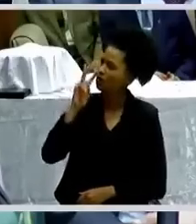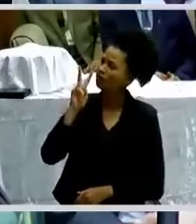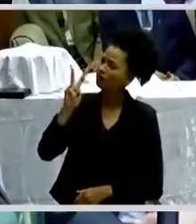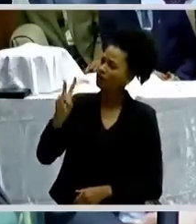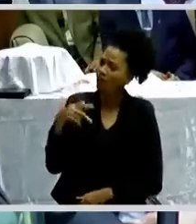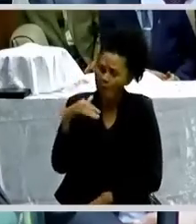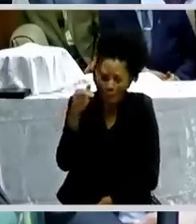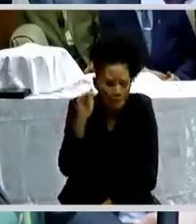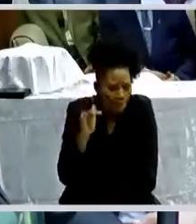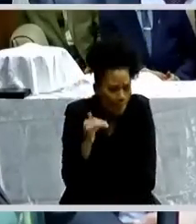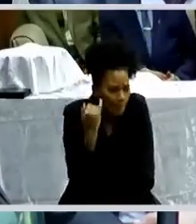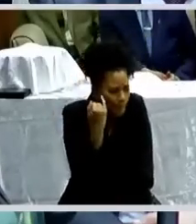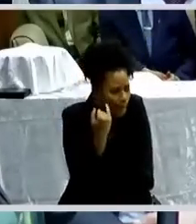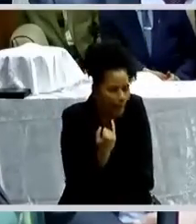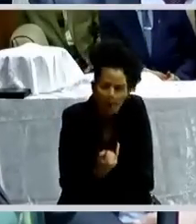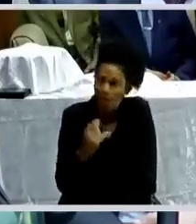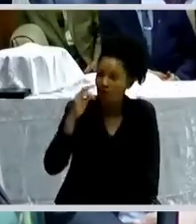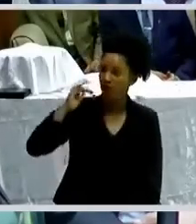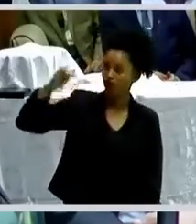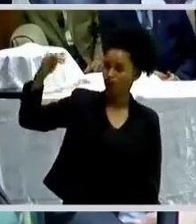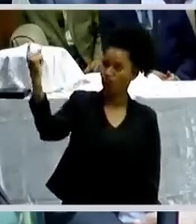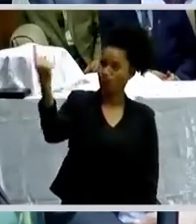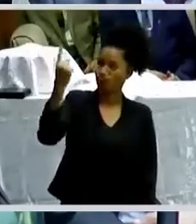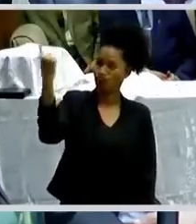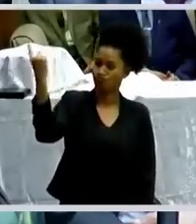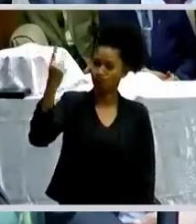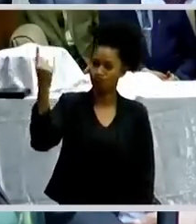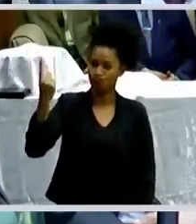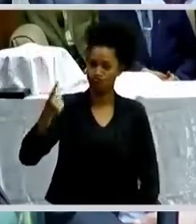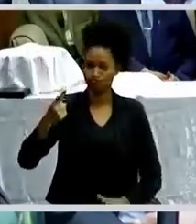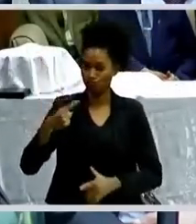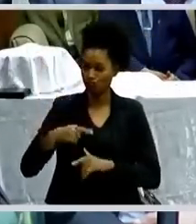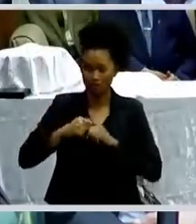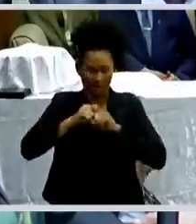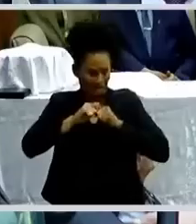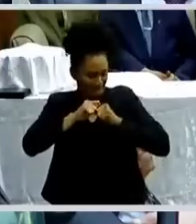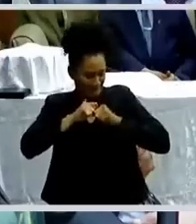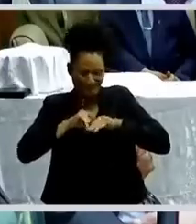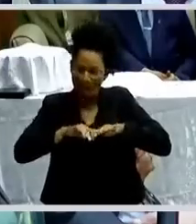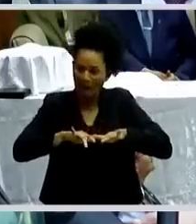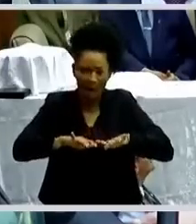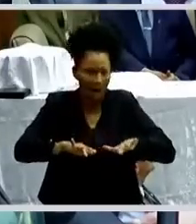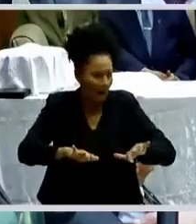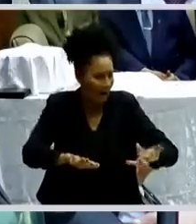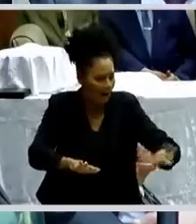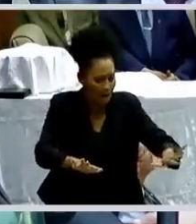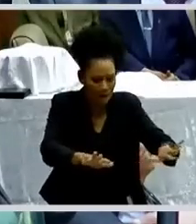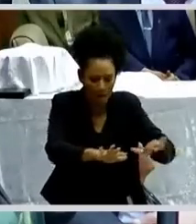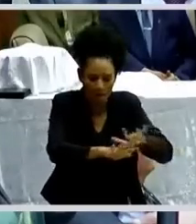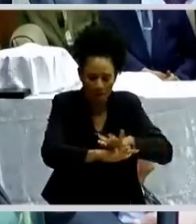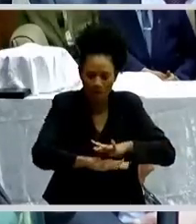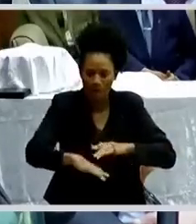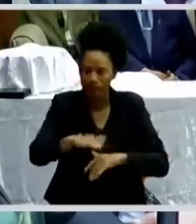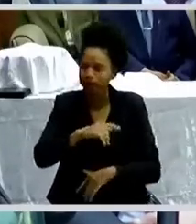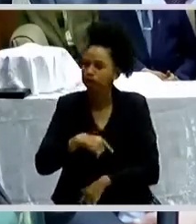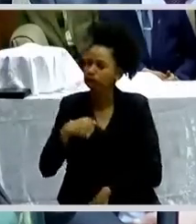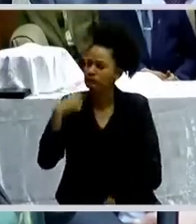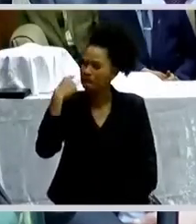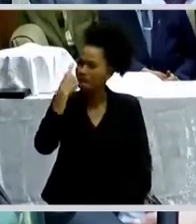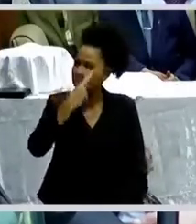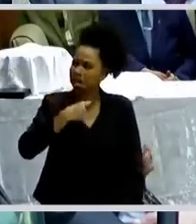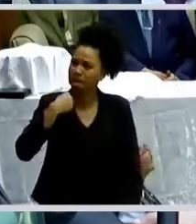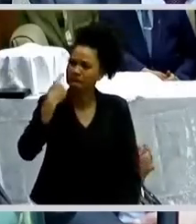ninguém ainda, o que ele faz se espalha por todo Israel. Quando ele abre a boca diante